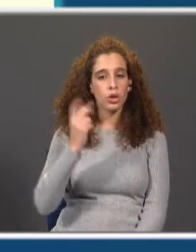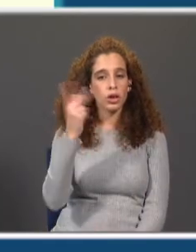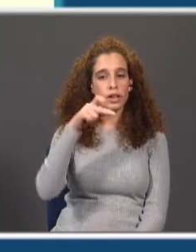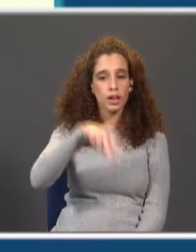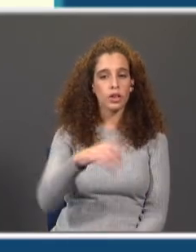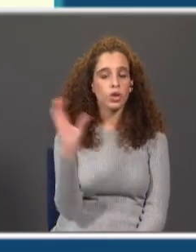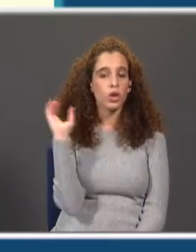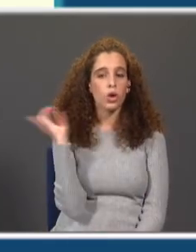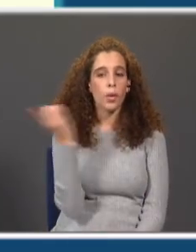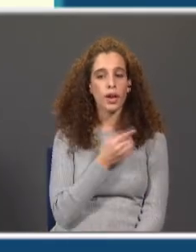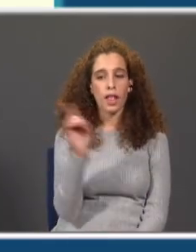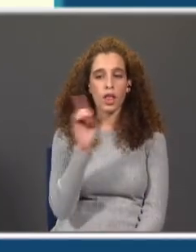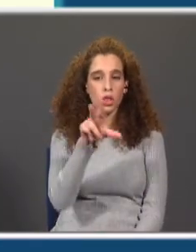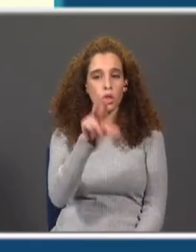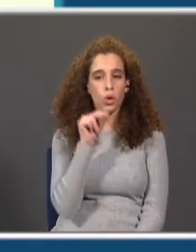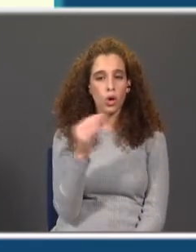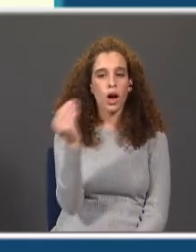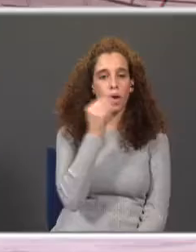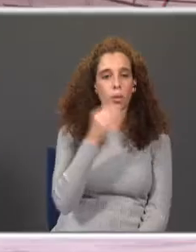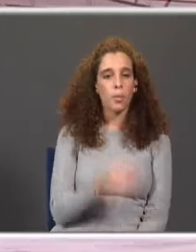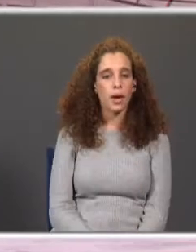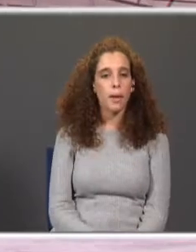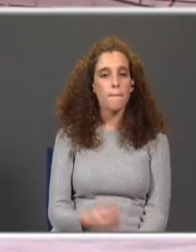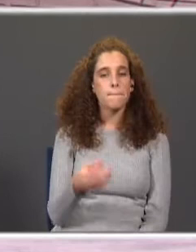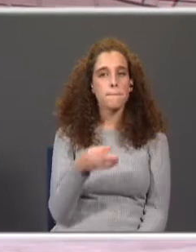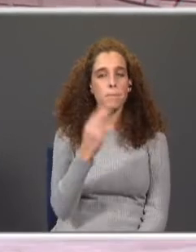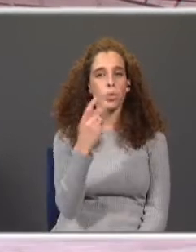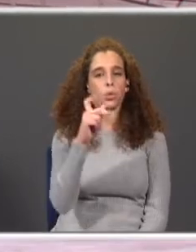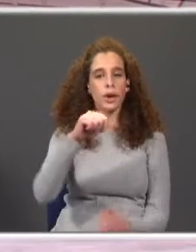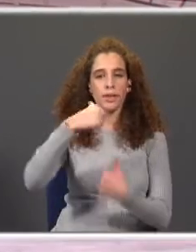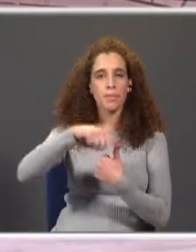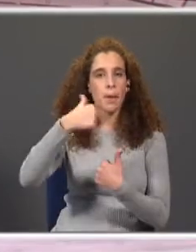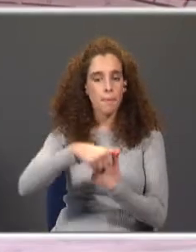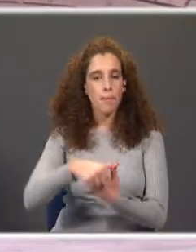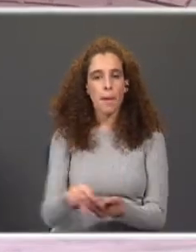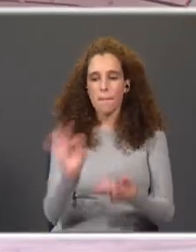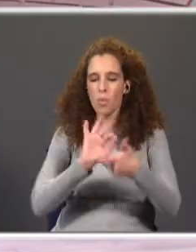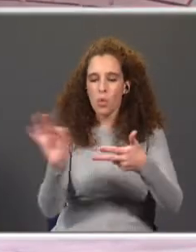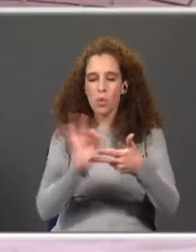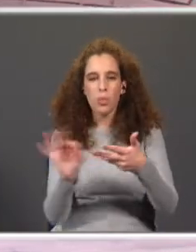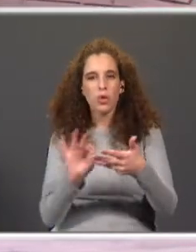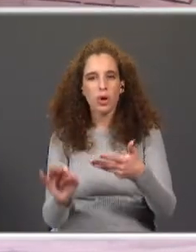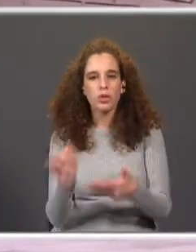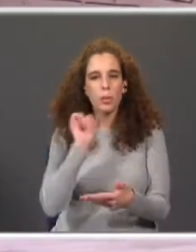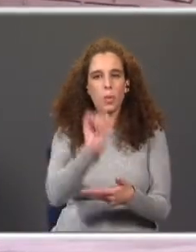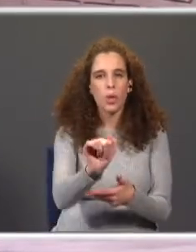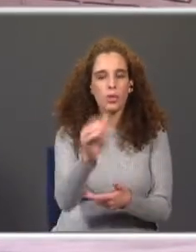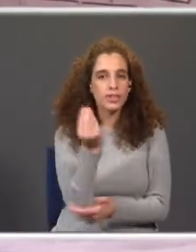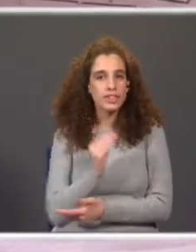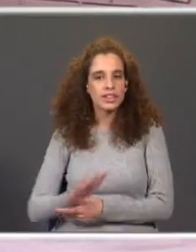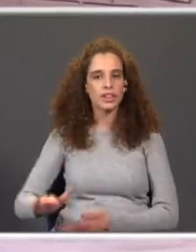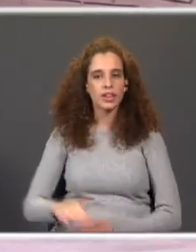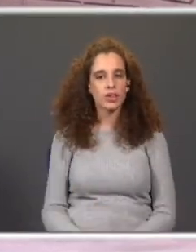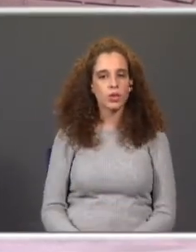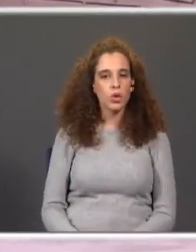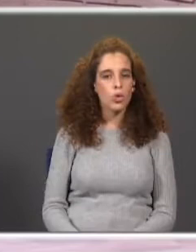nem sopa de nabiças durante o tormento do jantar. Pormenores tão próprios, mas tão próprios das crianças. Aquilo que